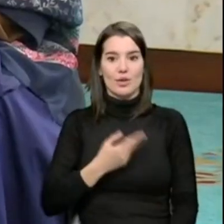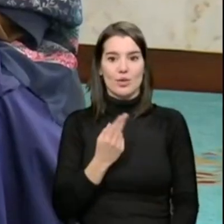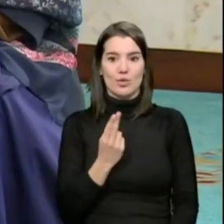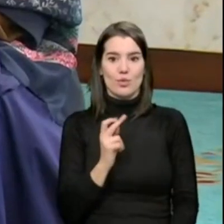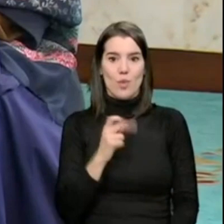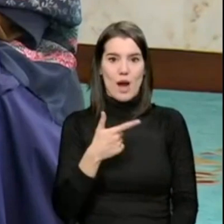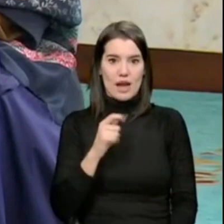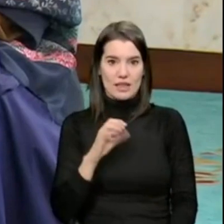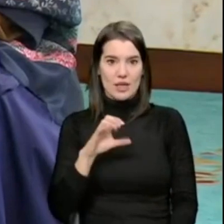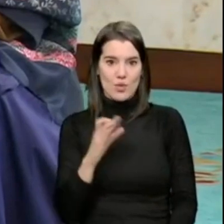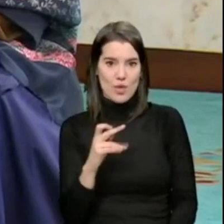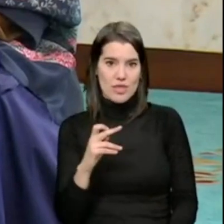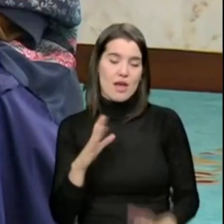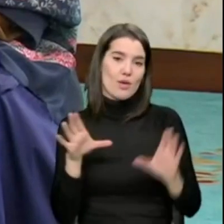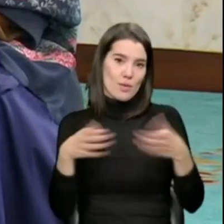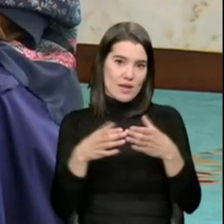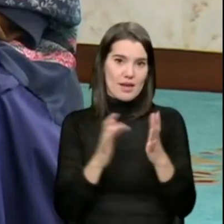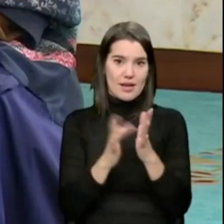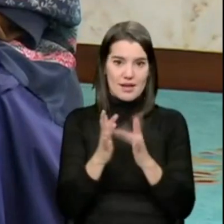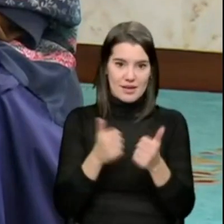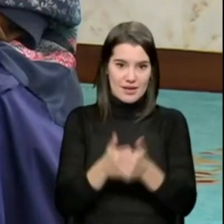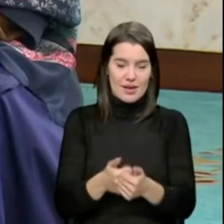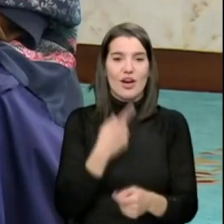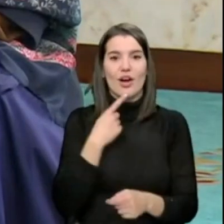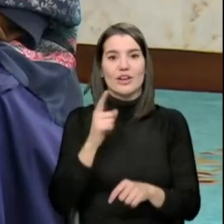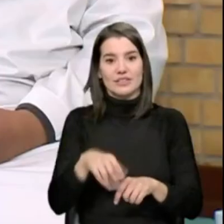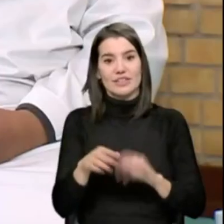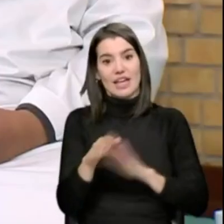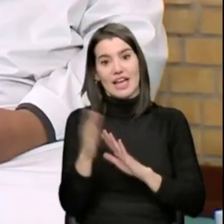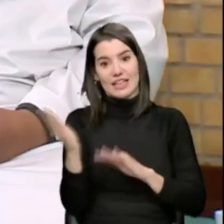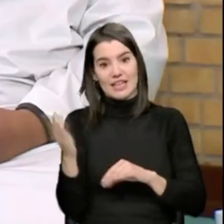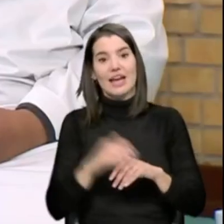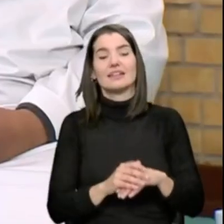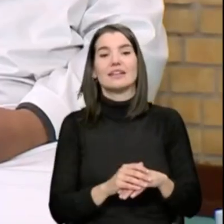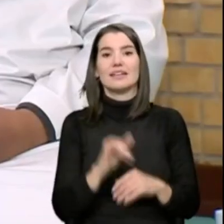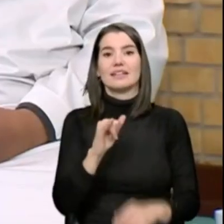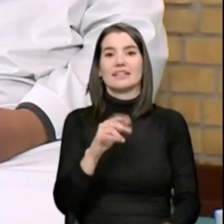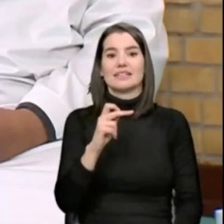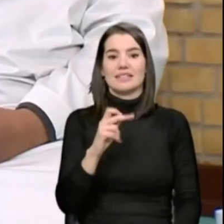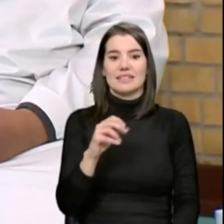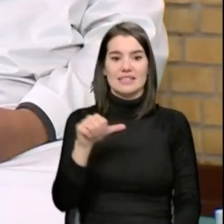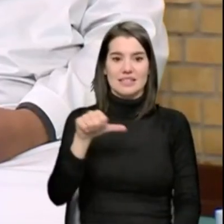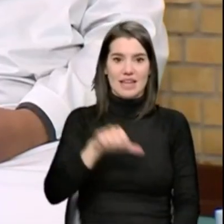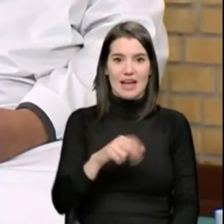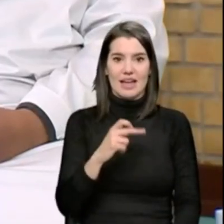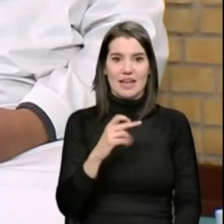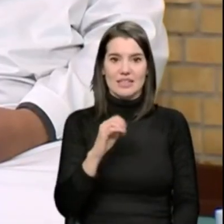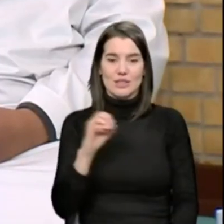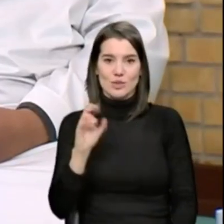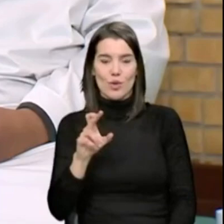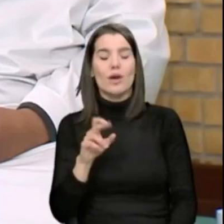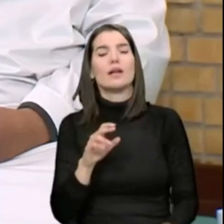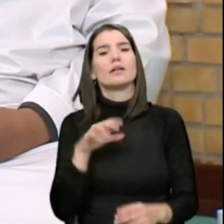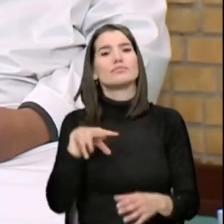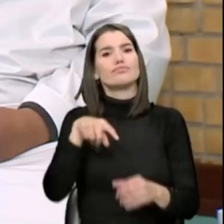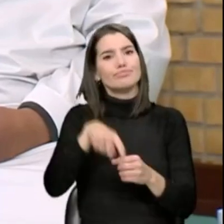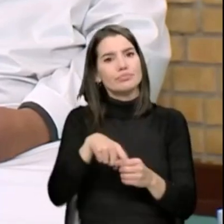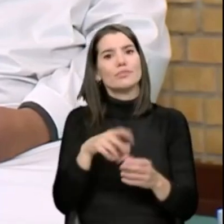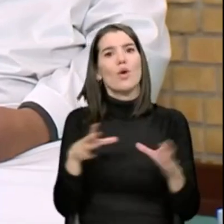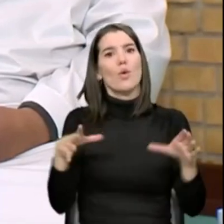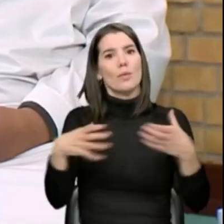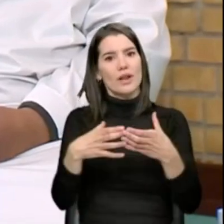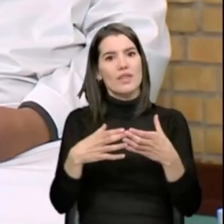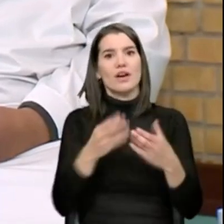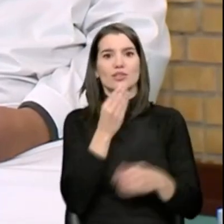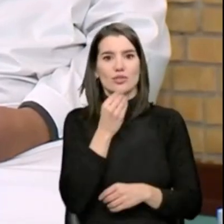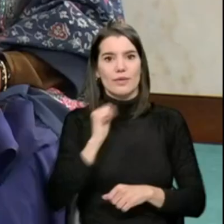comunidade cristã. Novamente, à direita, o Isaac Assor, que é membro da comunidade judaica de Portugal. E